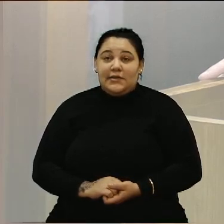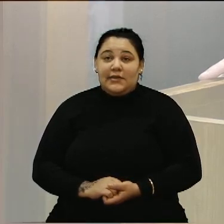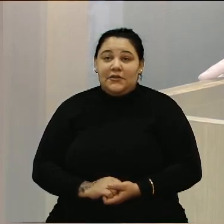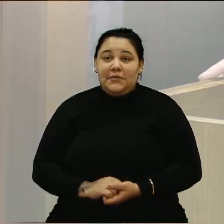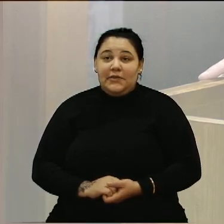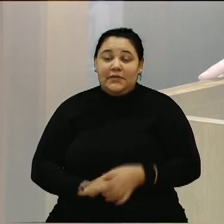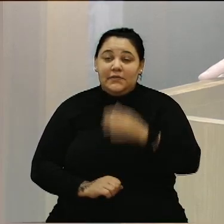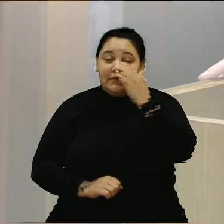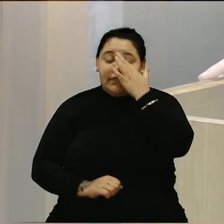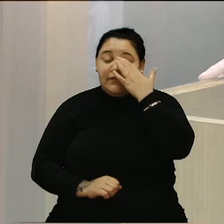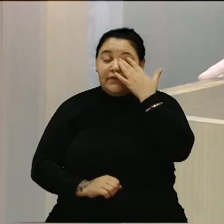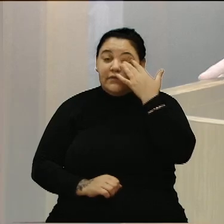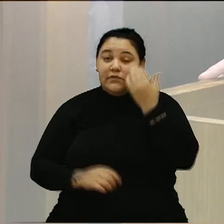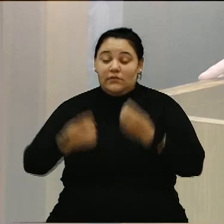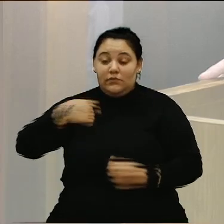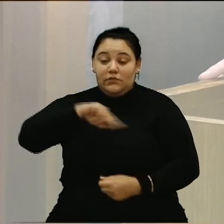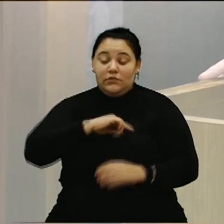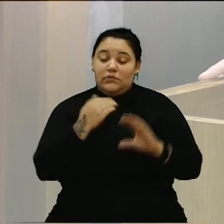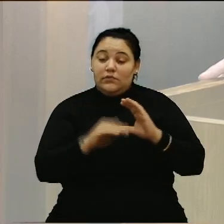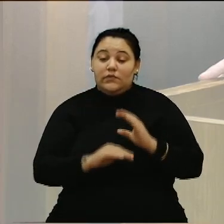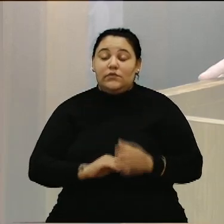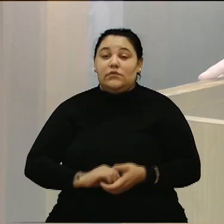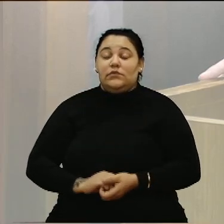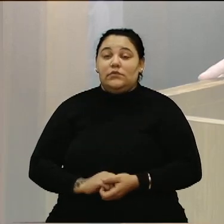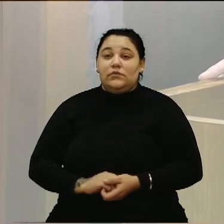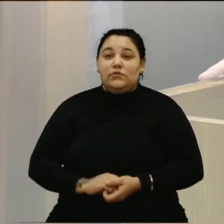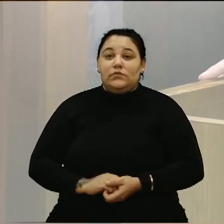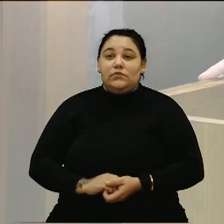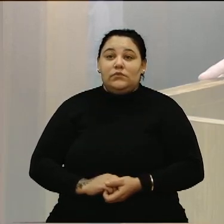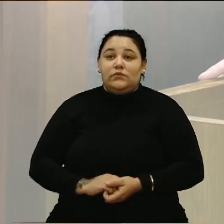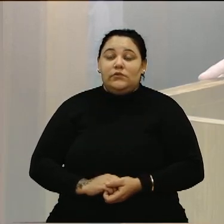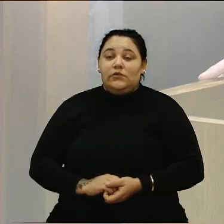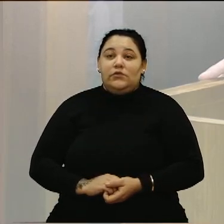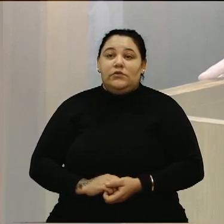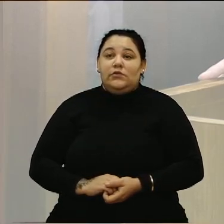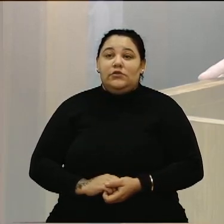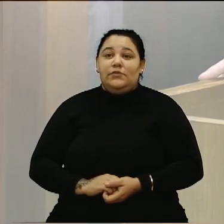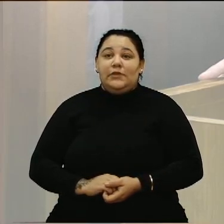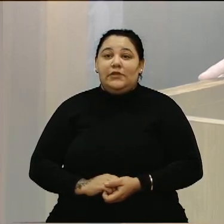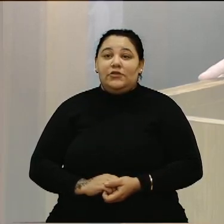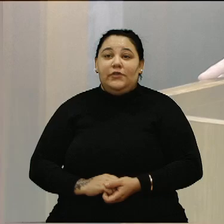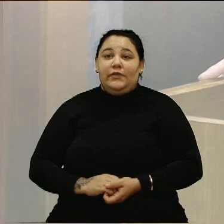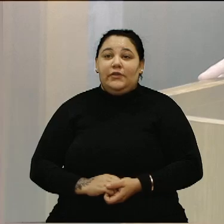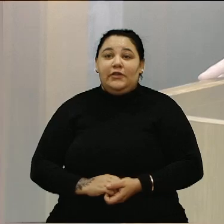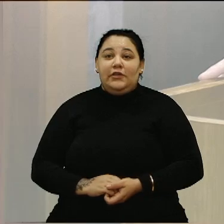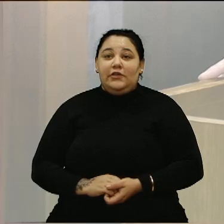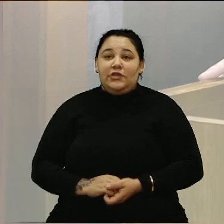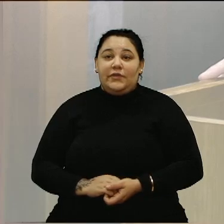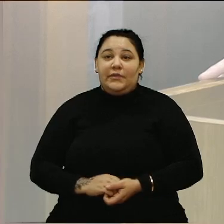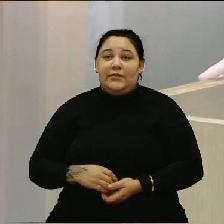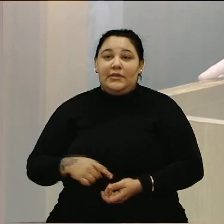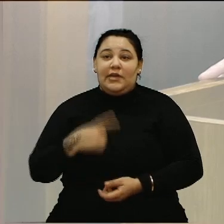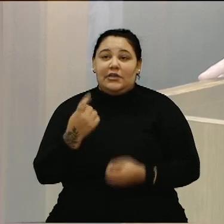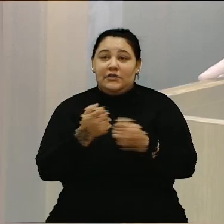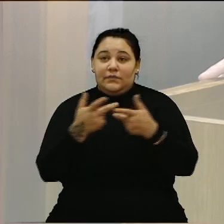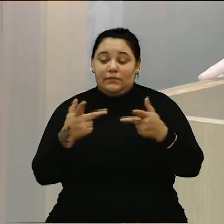estamos encaminhando. Um deles, que é a estabilização da encosta do município, aqui